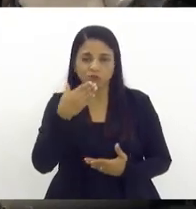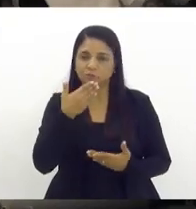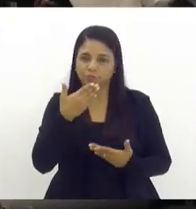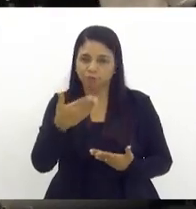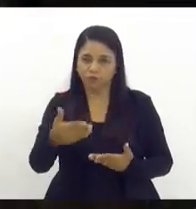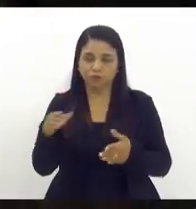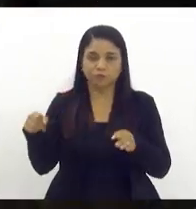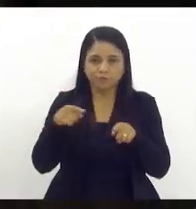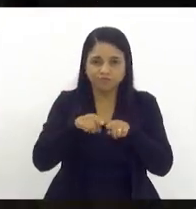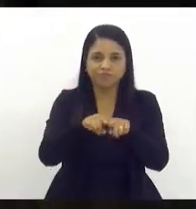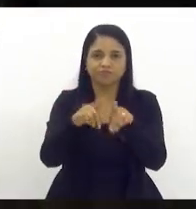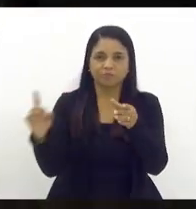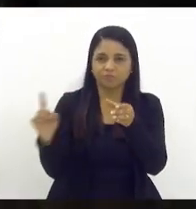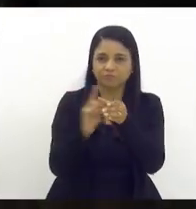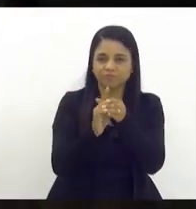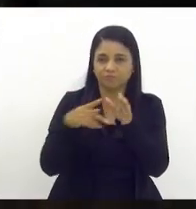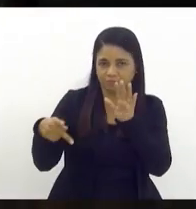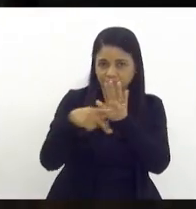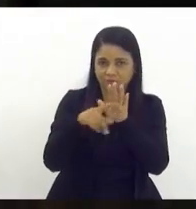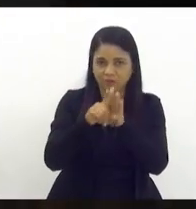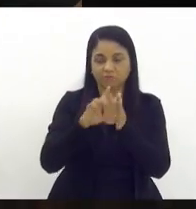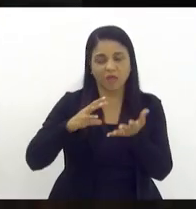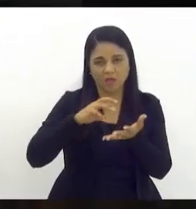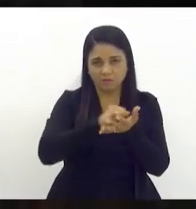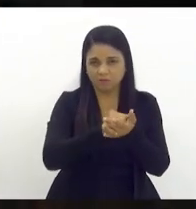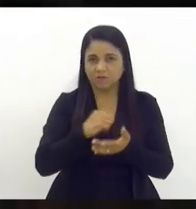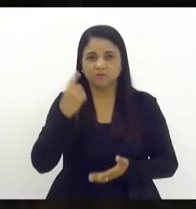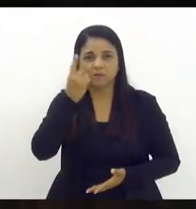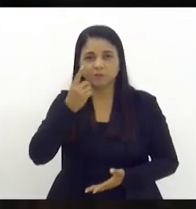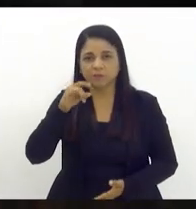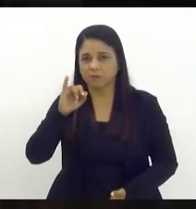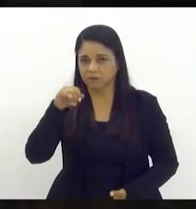Está registrado, deputada Índia.